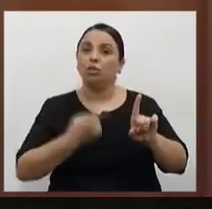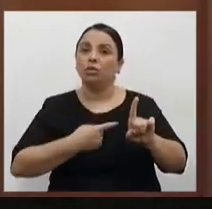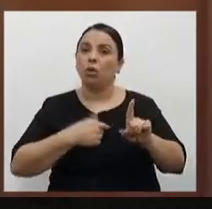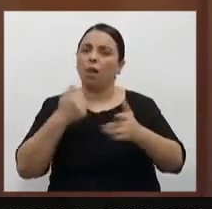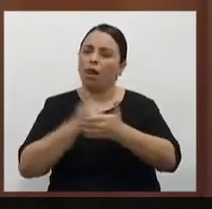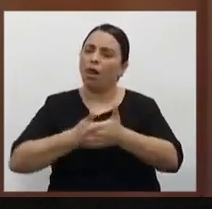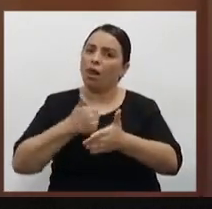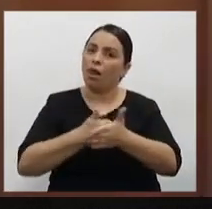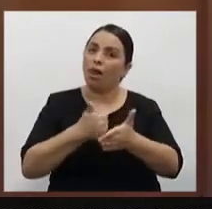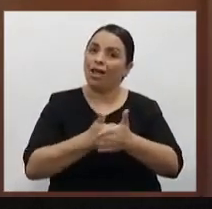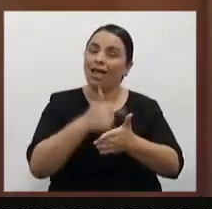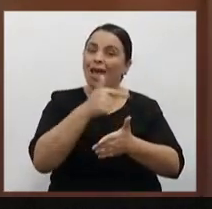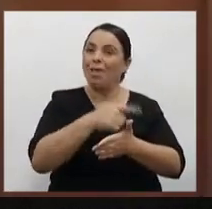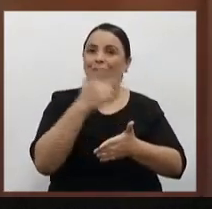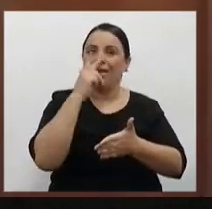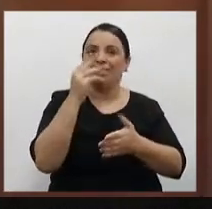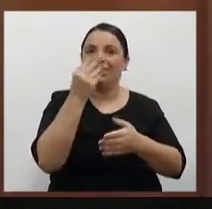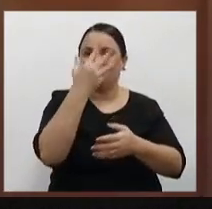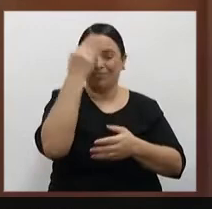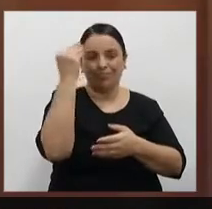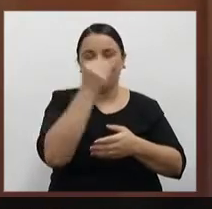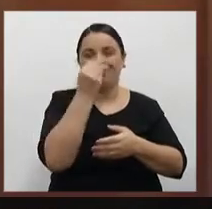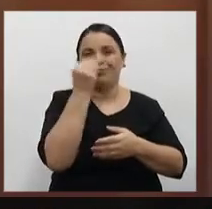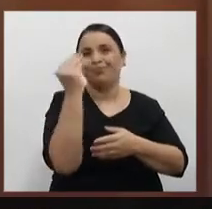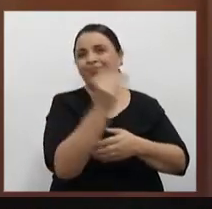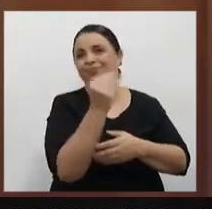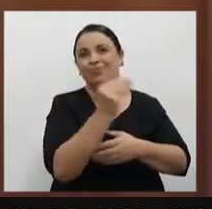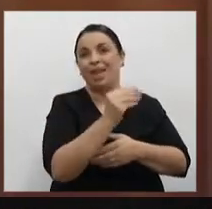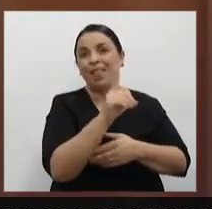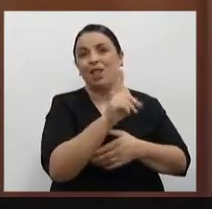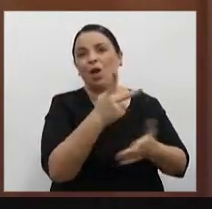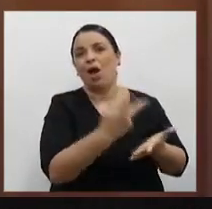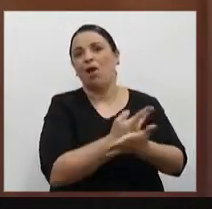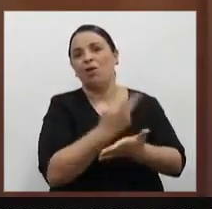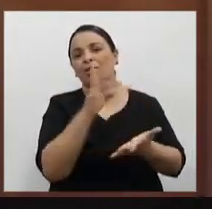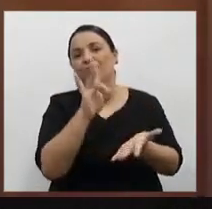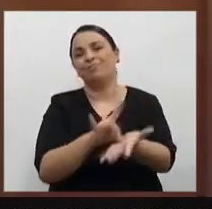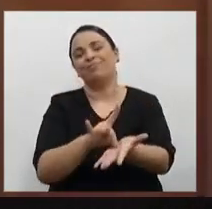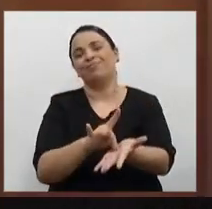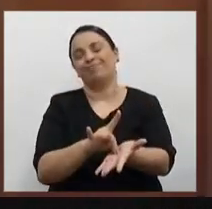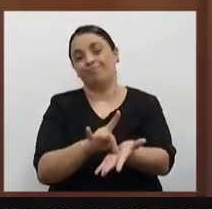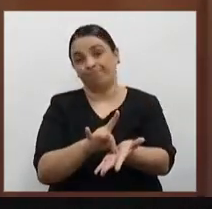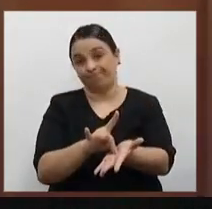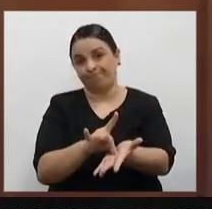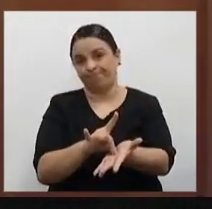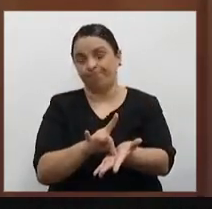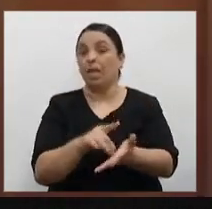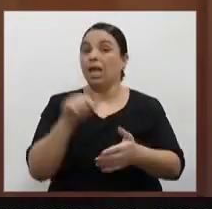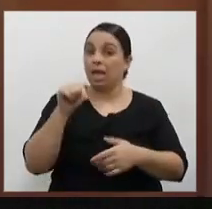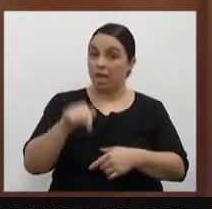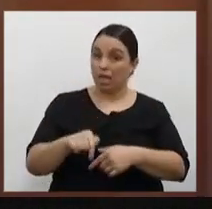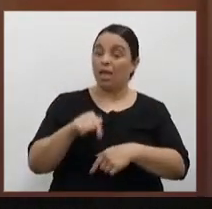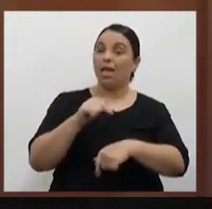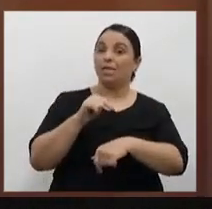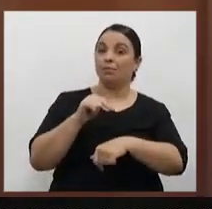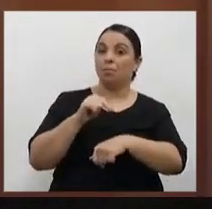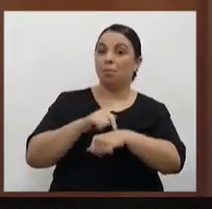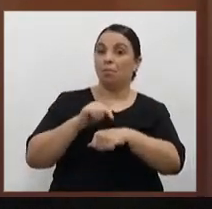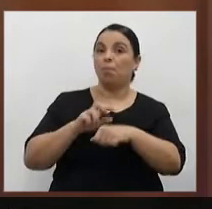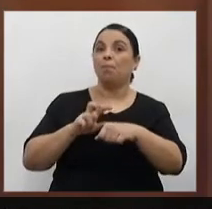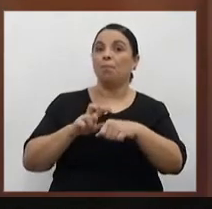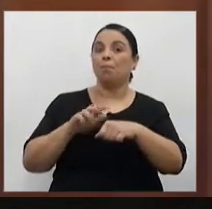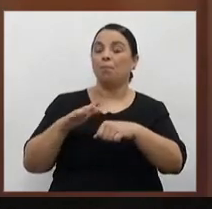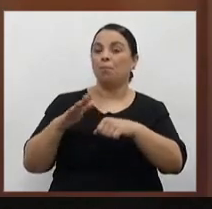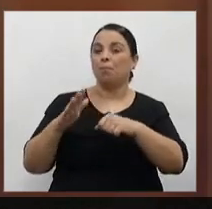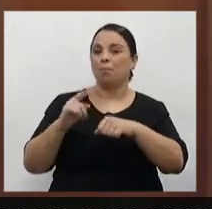não acontece, ele não vem. Neste momento de pandemia, eu sou também mãe de uma pessoa com deficiência.